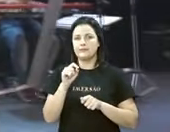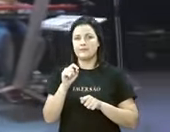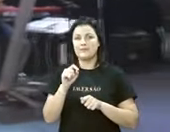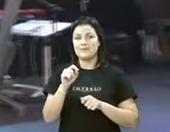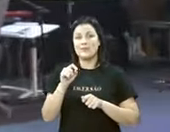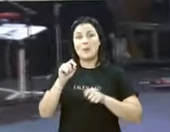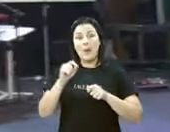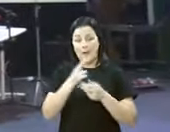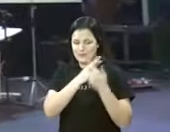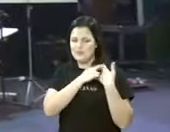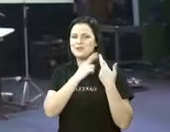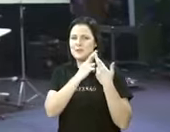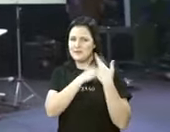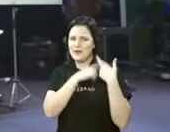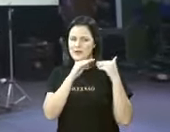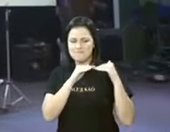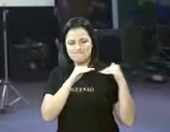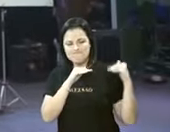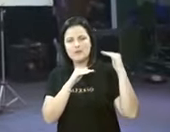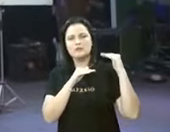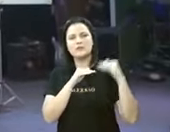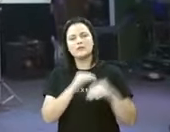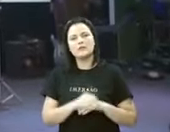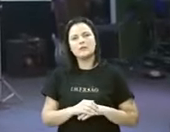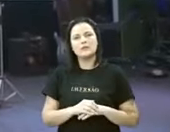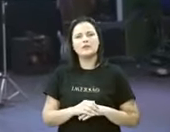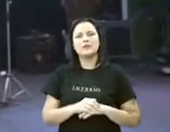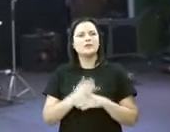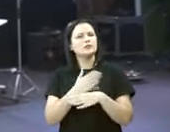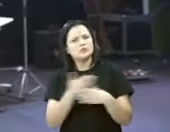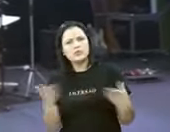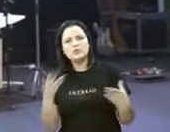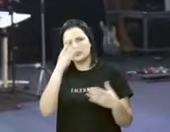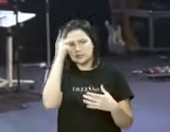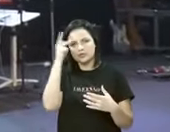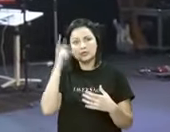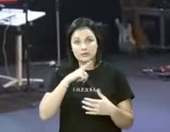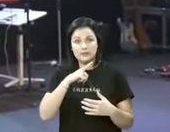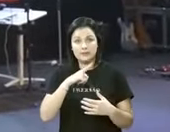Toda pessoa que Deus tem algo grande, Deus exige coisas grandes.